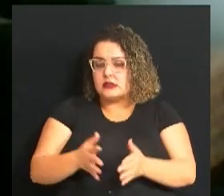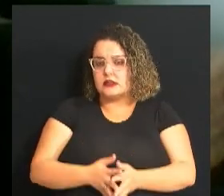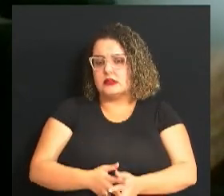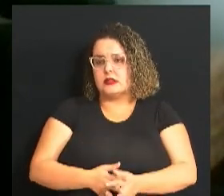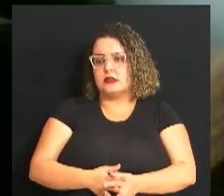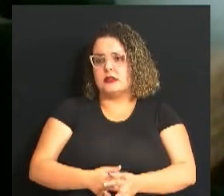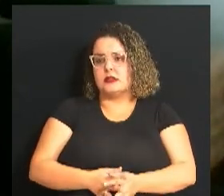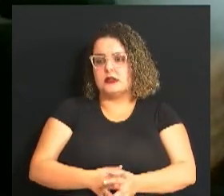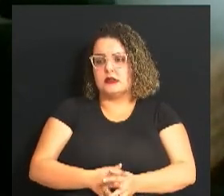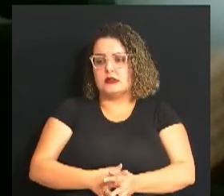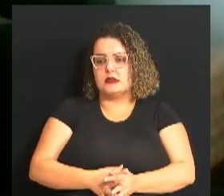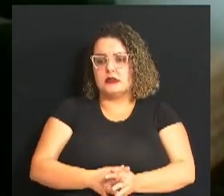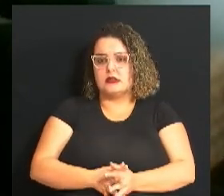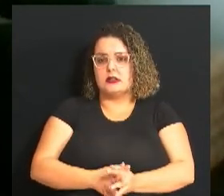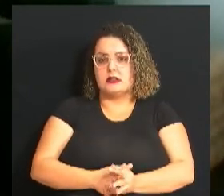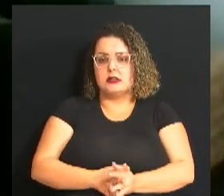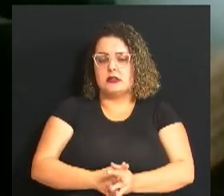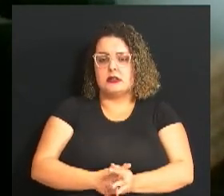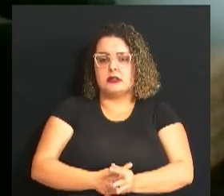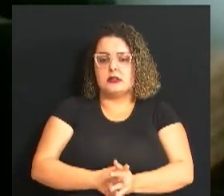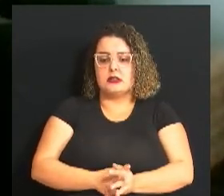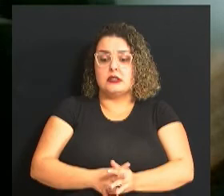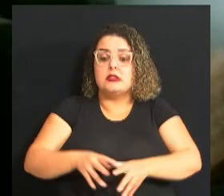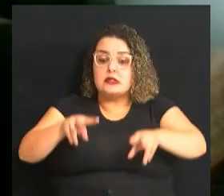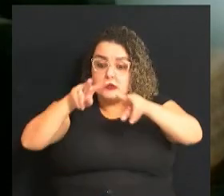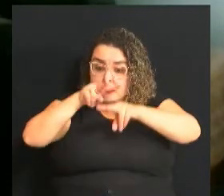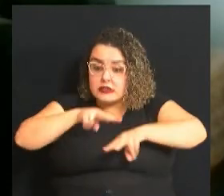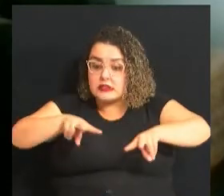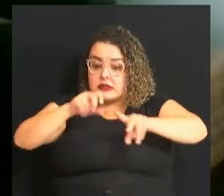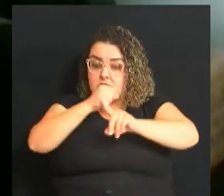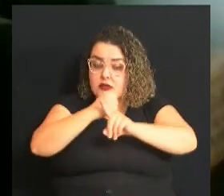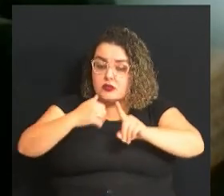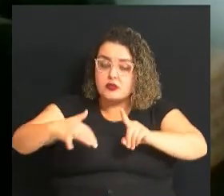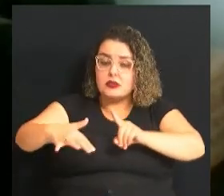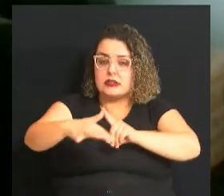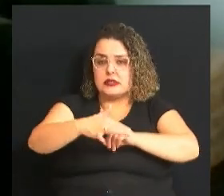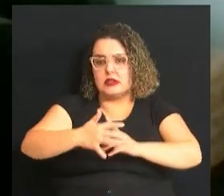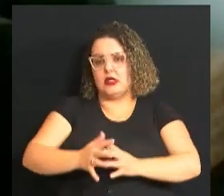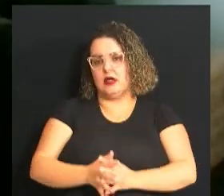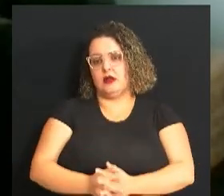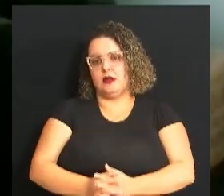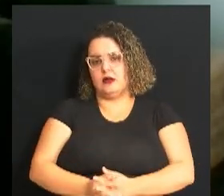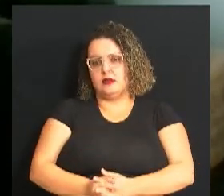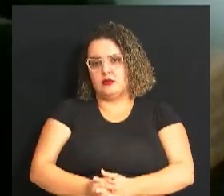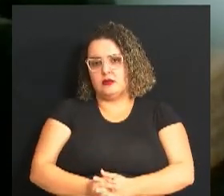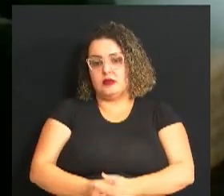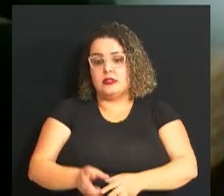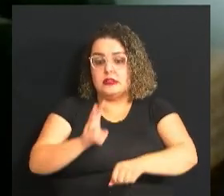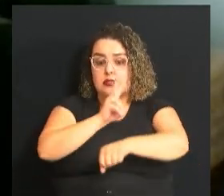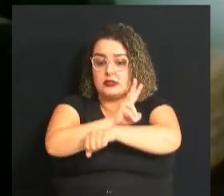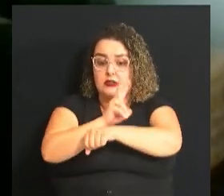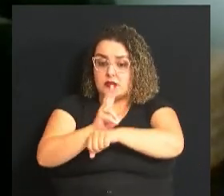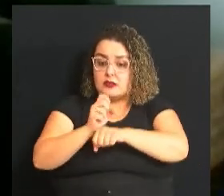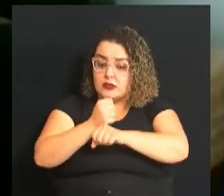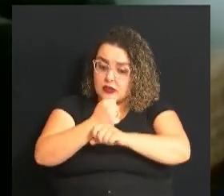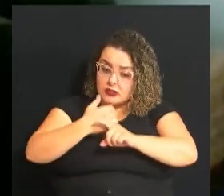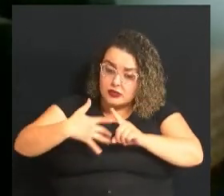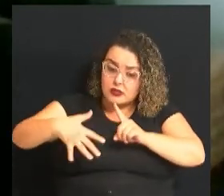visão social, esse cuidado social que nós temos que ter